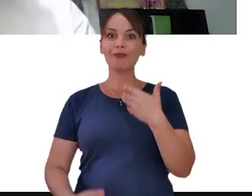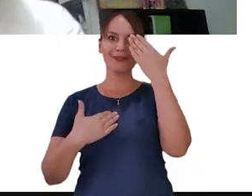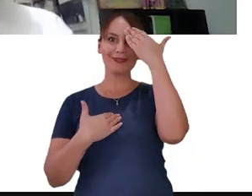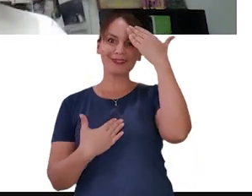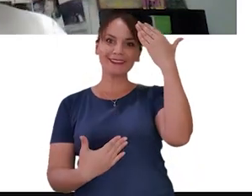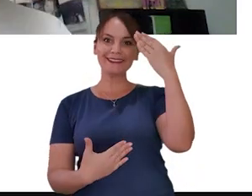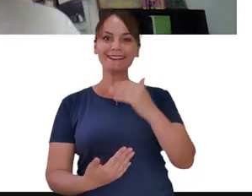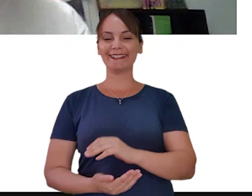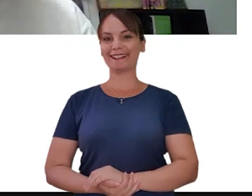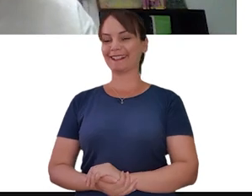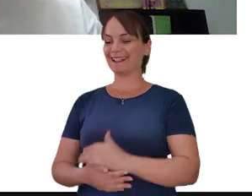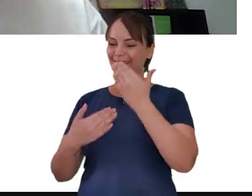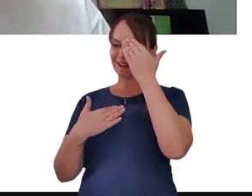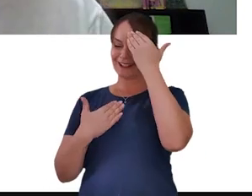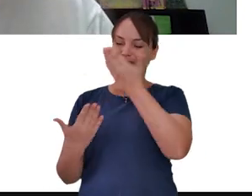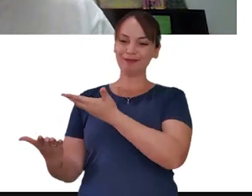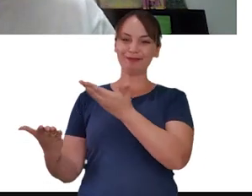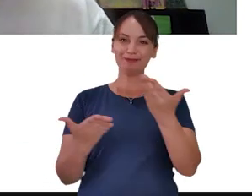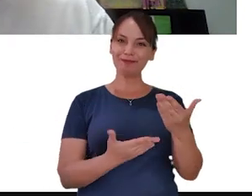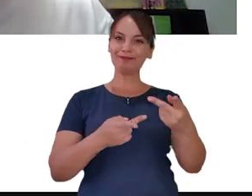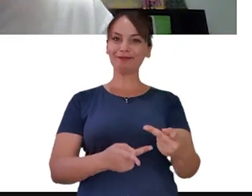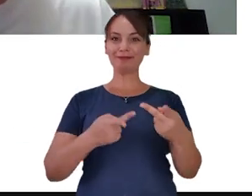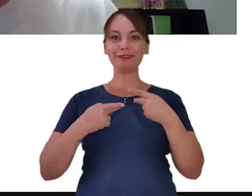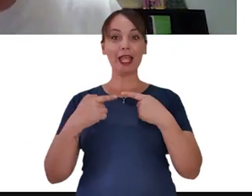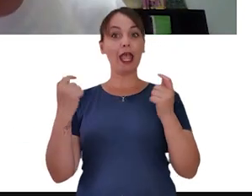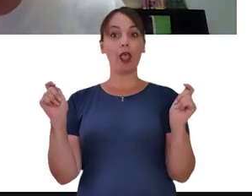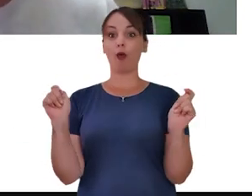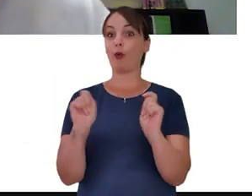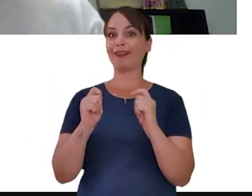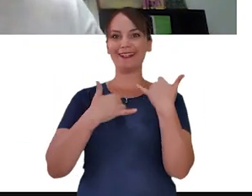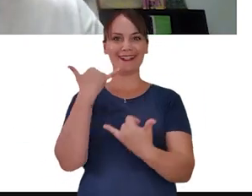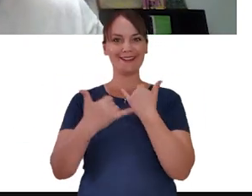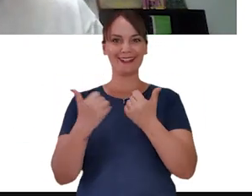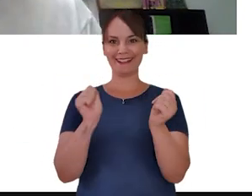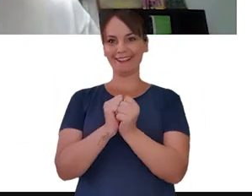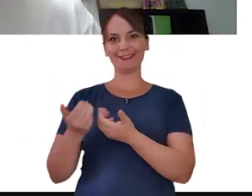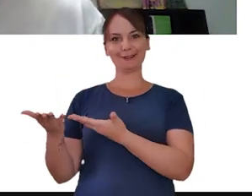professora? Obrigada a vocês pelo convite. Eu adorei brincar com vocês.